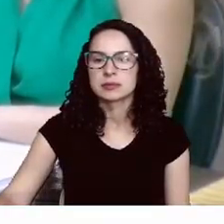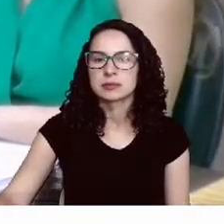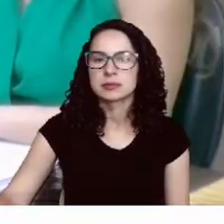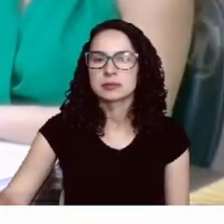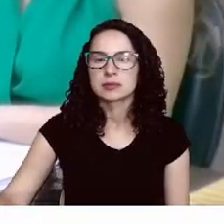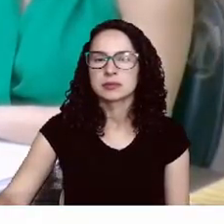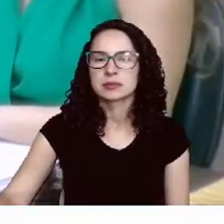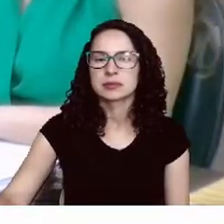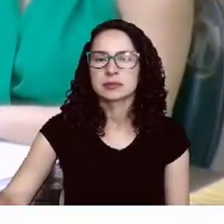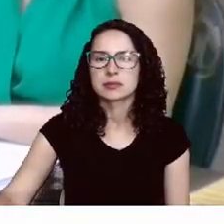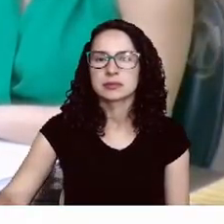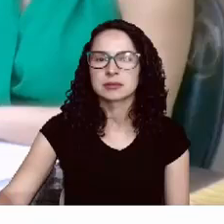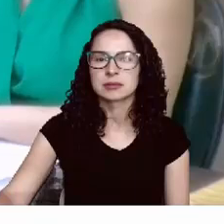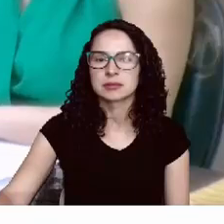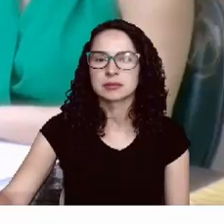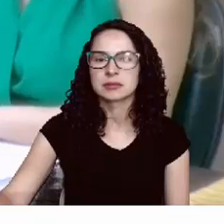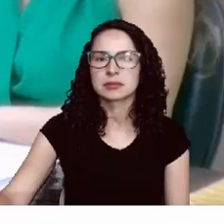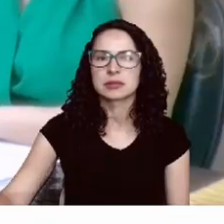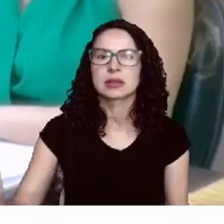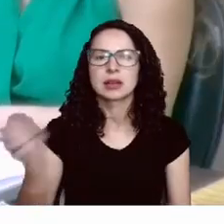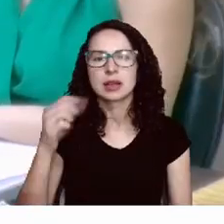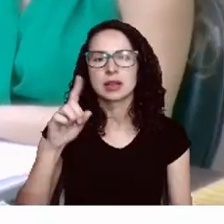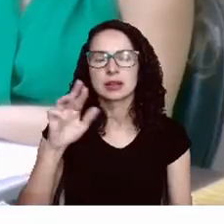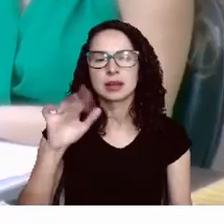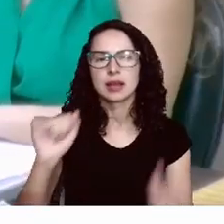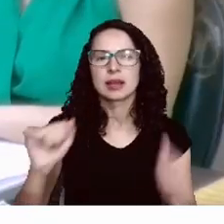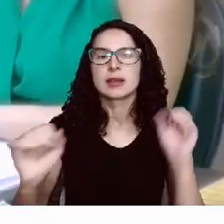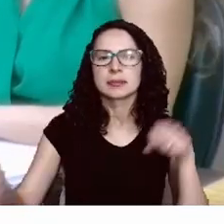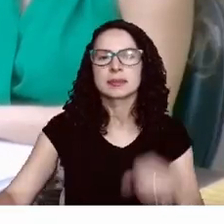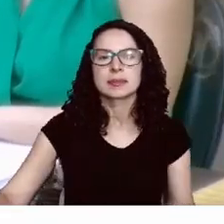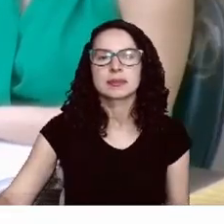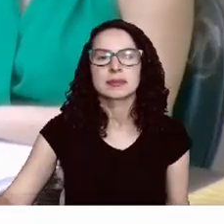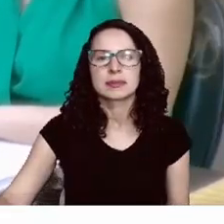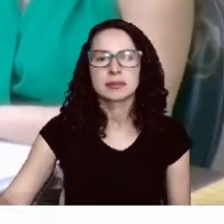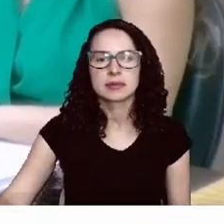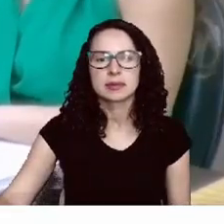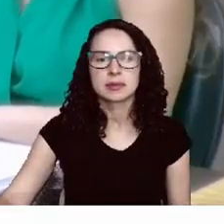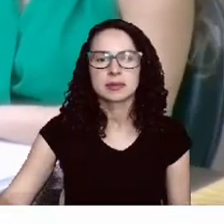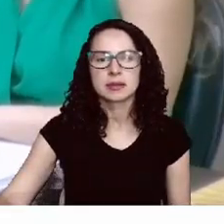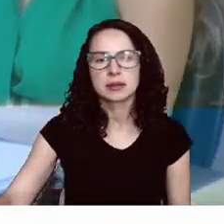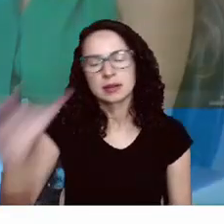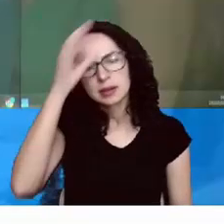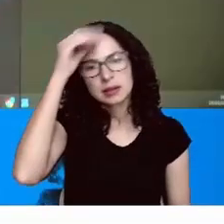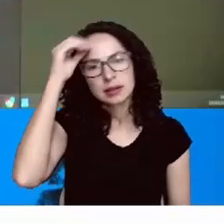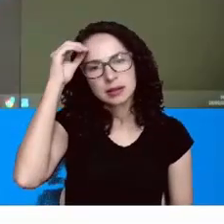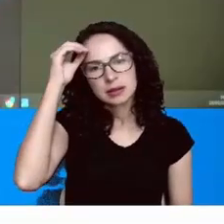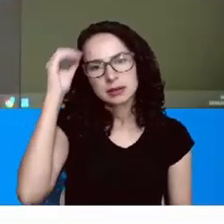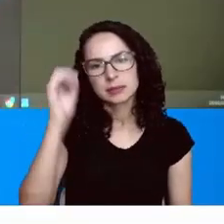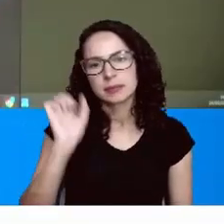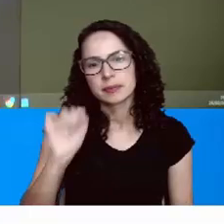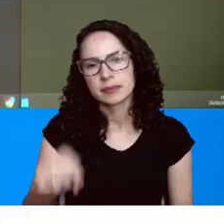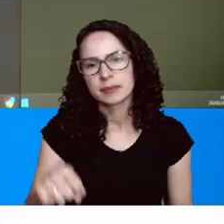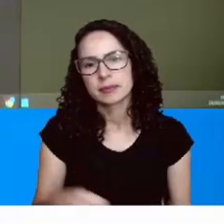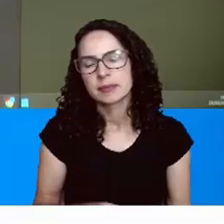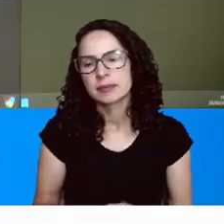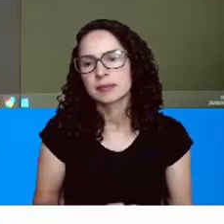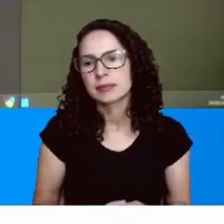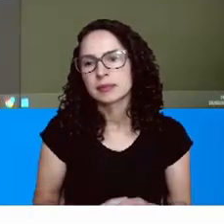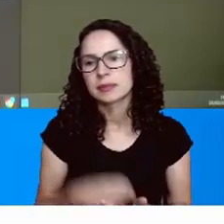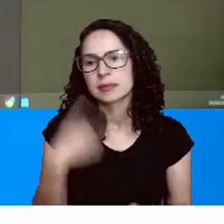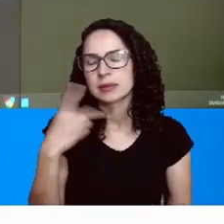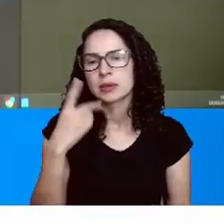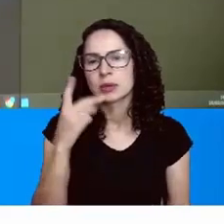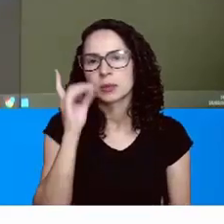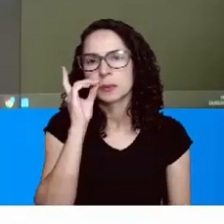Vereadora Andréa Silva. Sim. Vereador Carlinho Petrópolis Farmácia. Sim. Vereador Donizete da